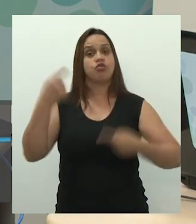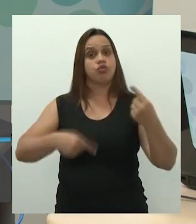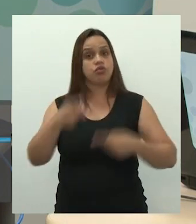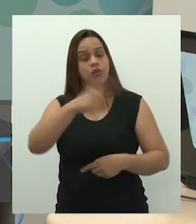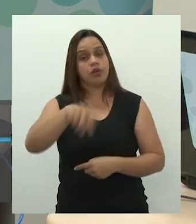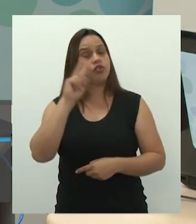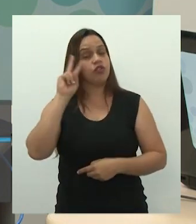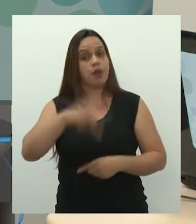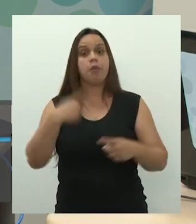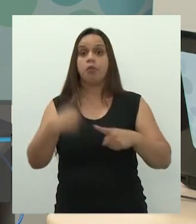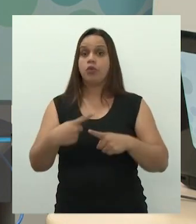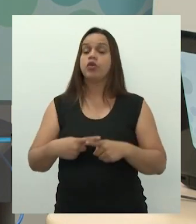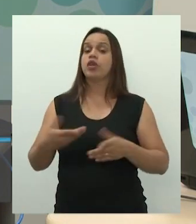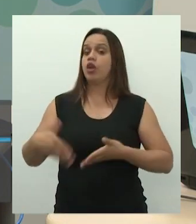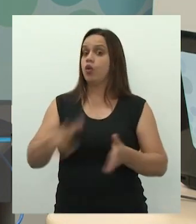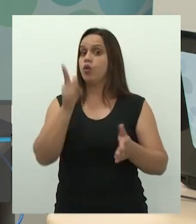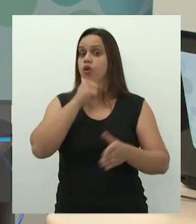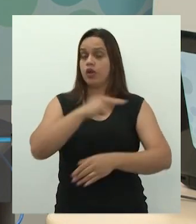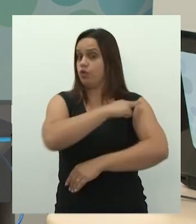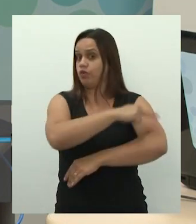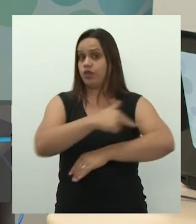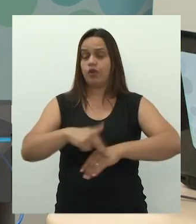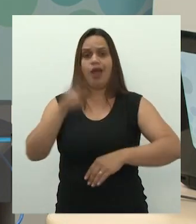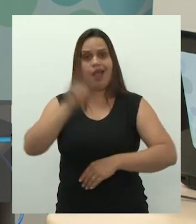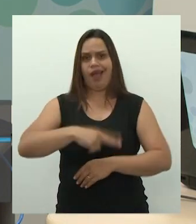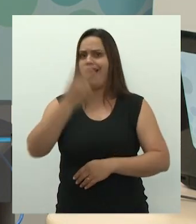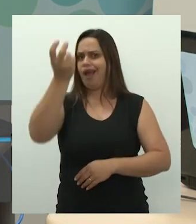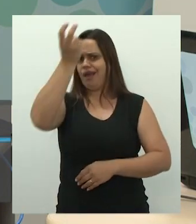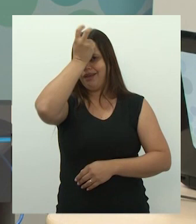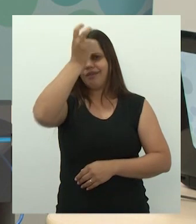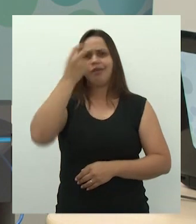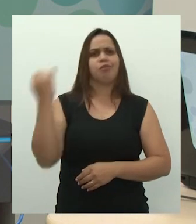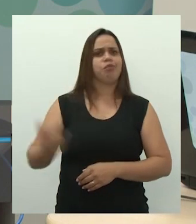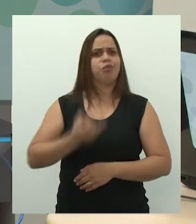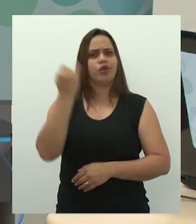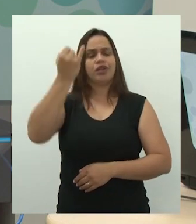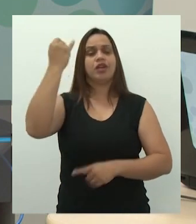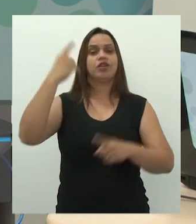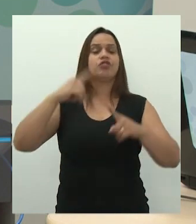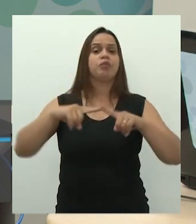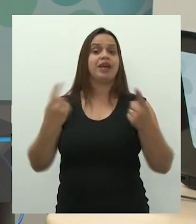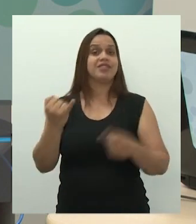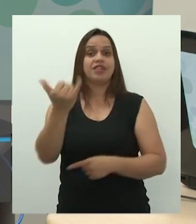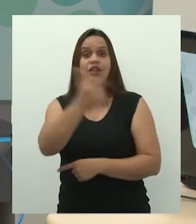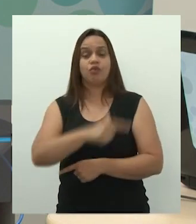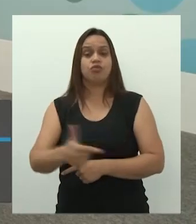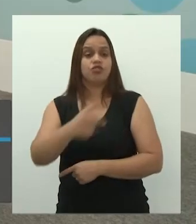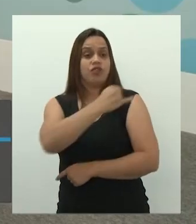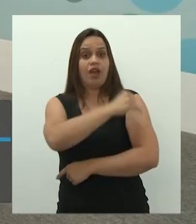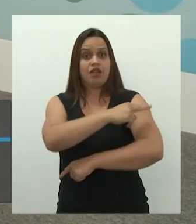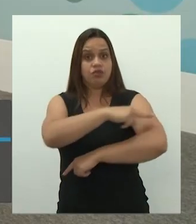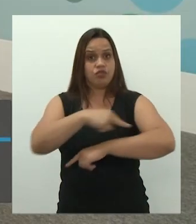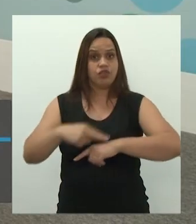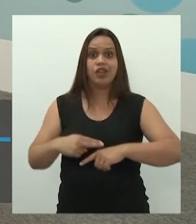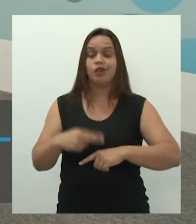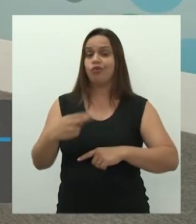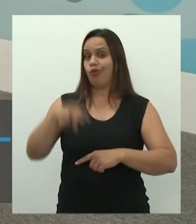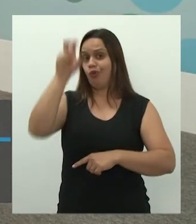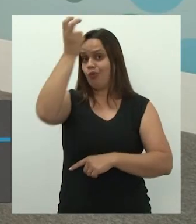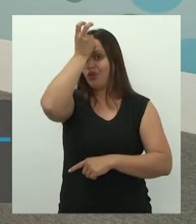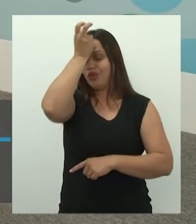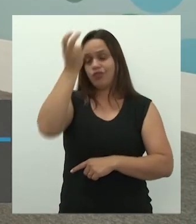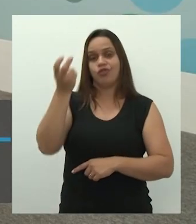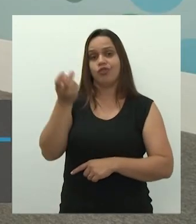extremamente importante, sem ele o Egito certamente não existiria, mas poderíamos ter também o caso de povos que não saberiam